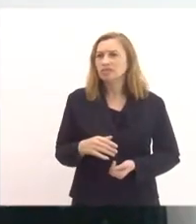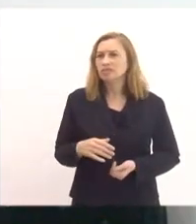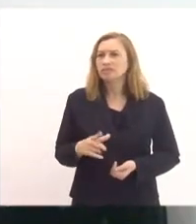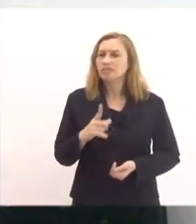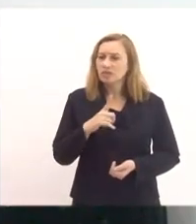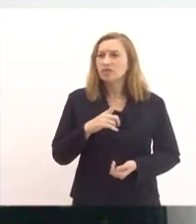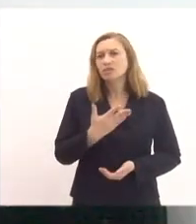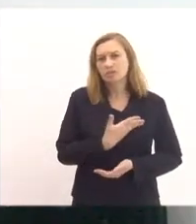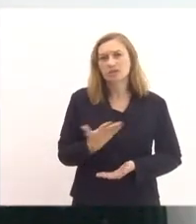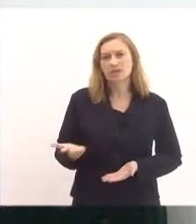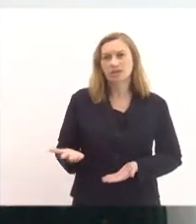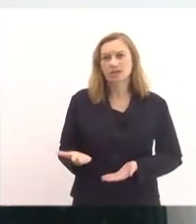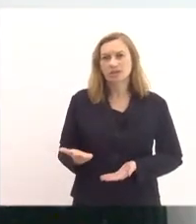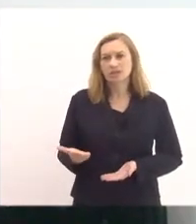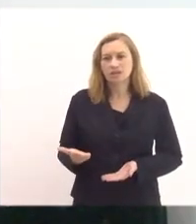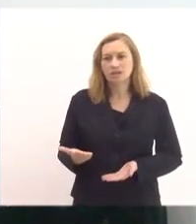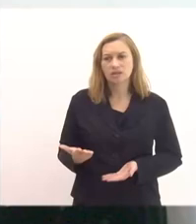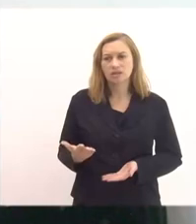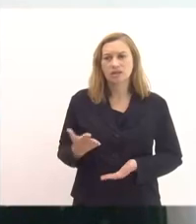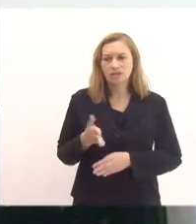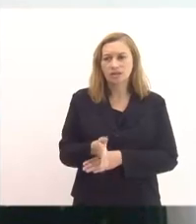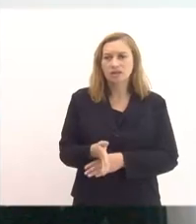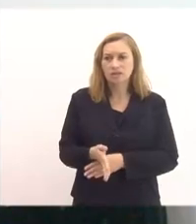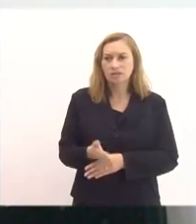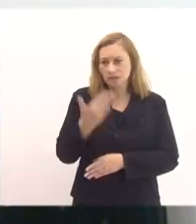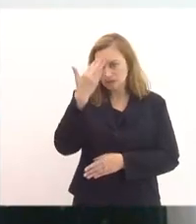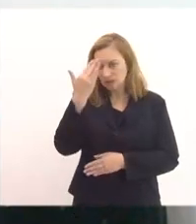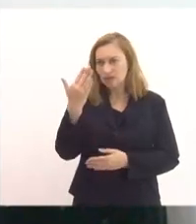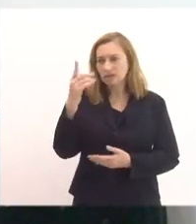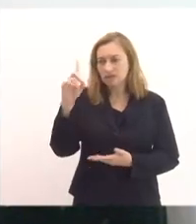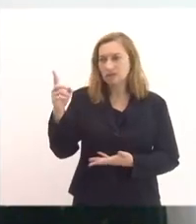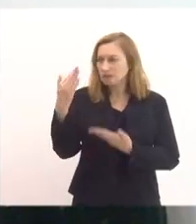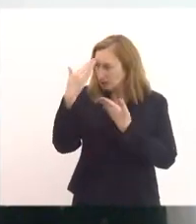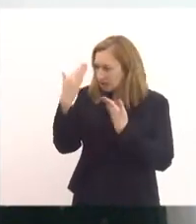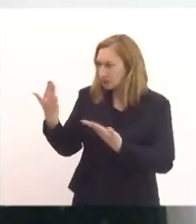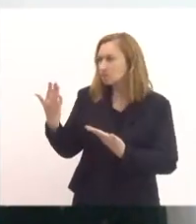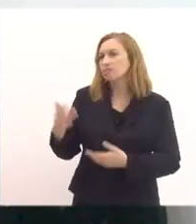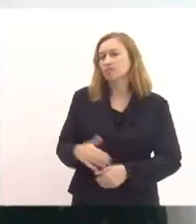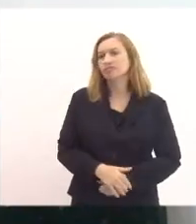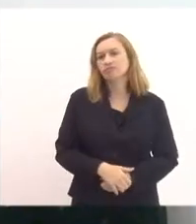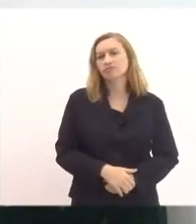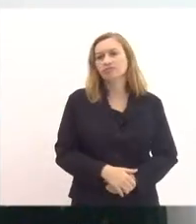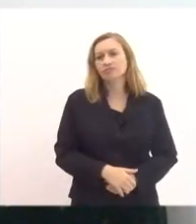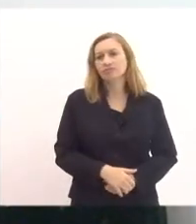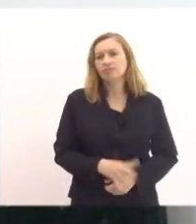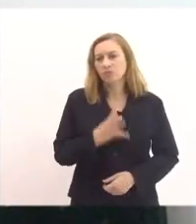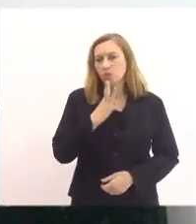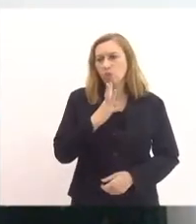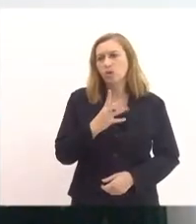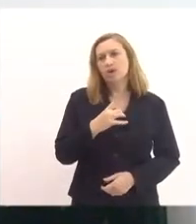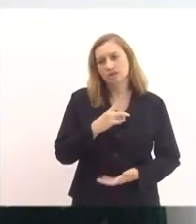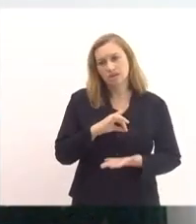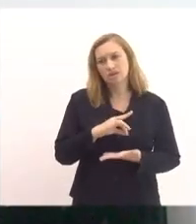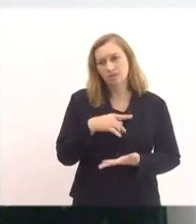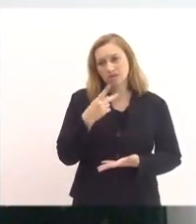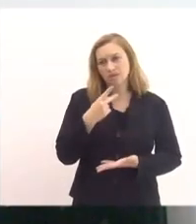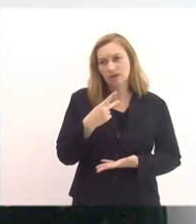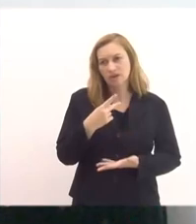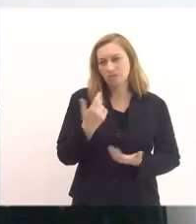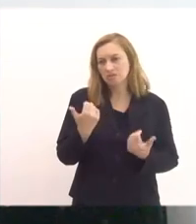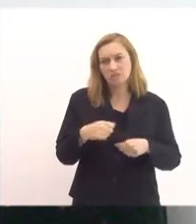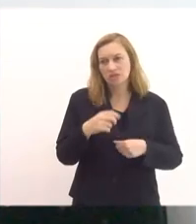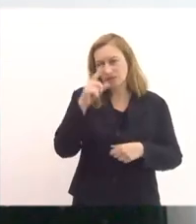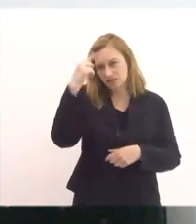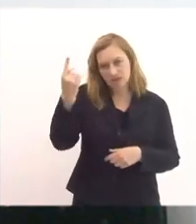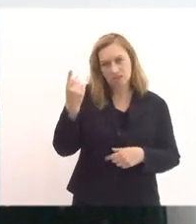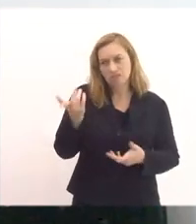essa amizade, eu tenho essa entrada. Graças a Deus, eu te agradeço, entendeu? Porque tu conhece a minha verdade, não precisa ficar